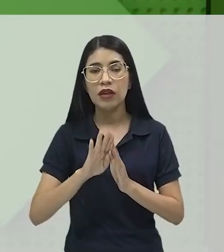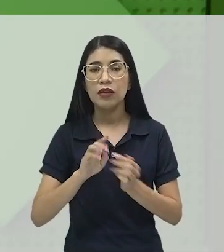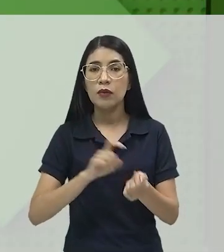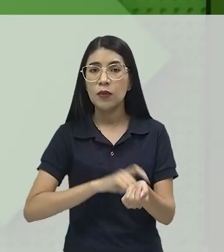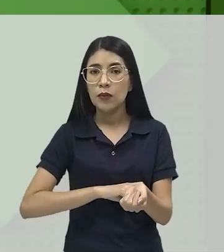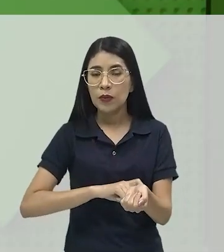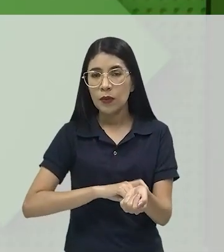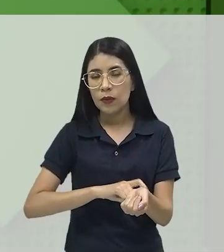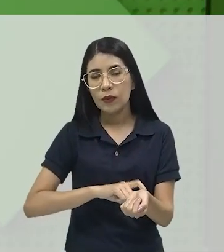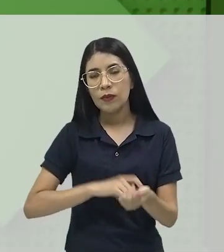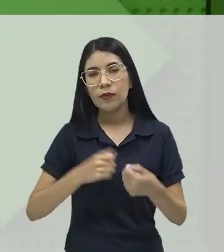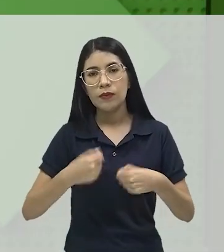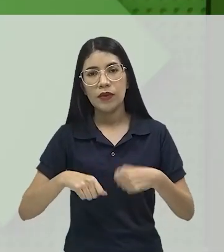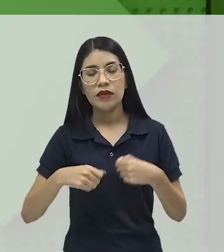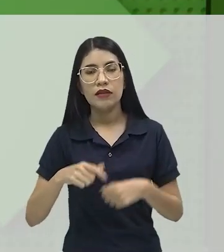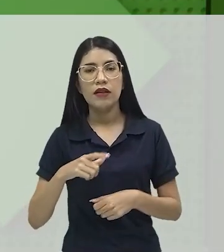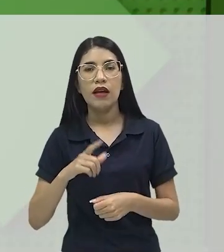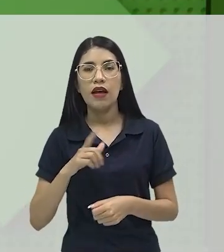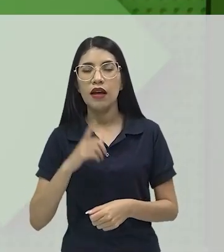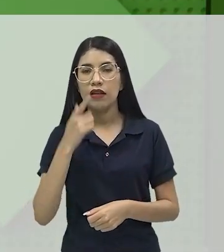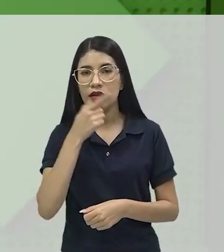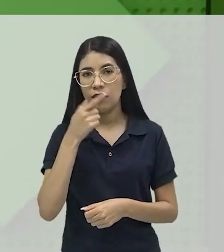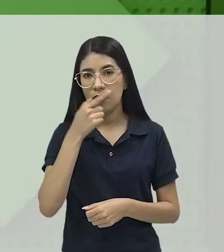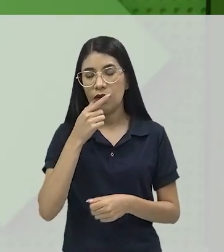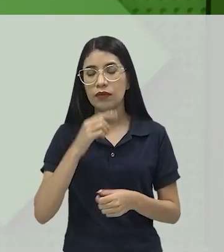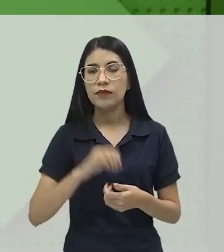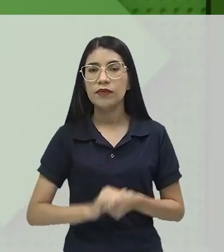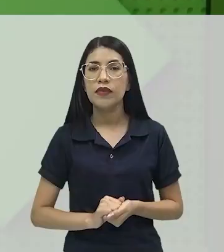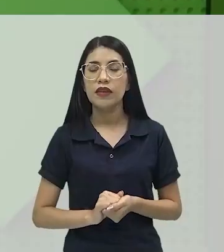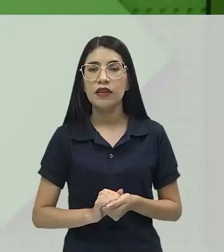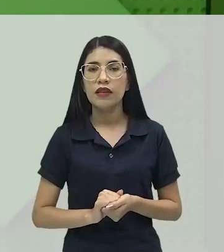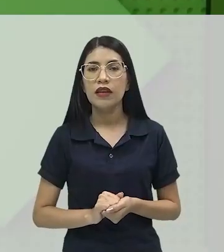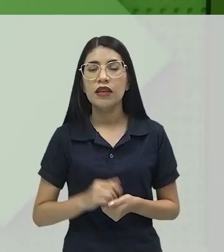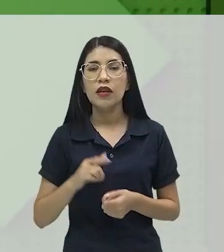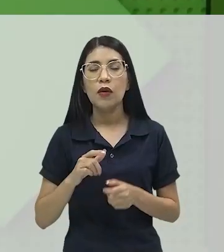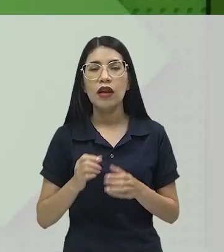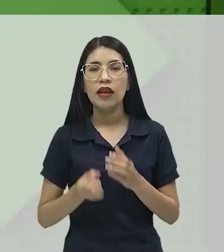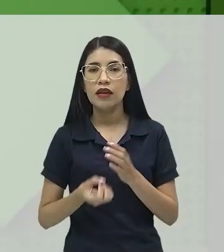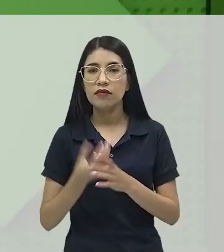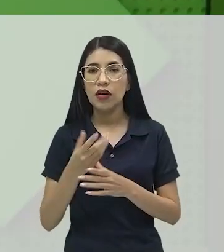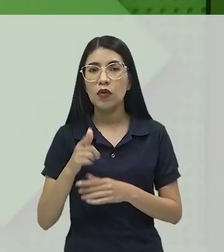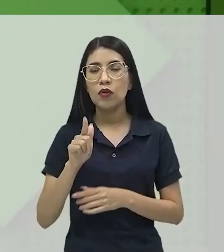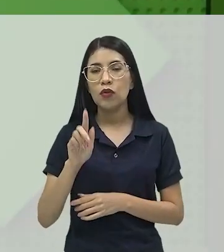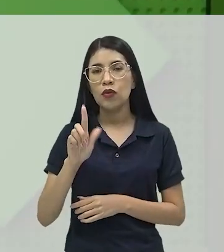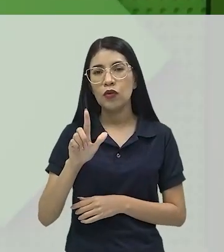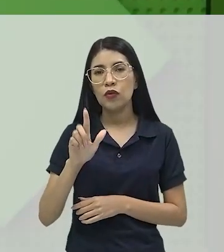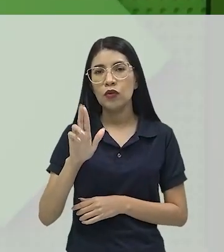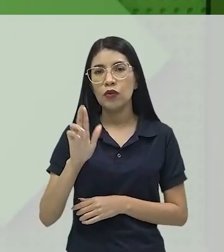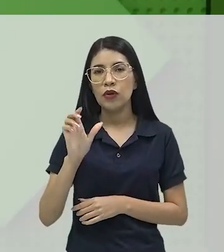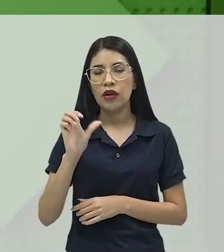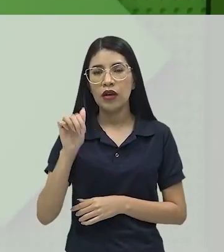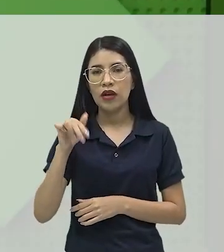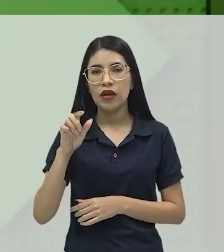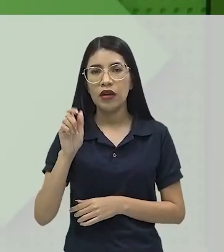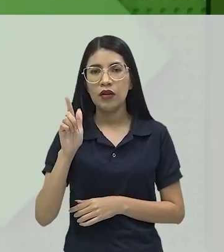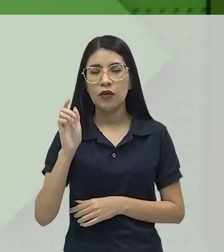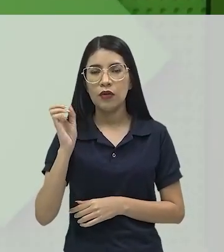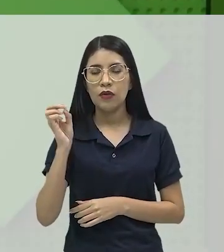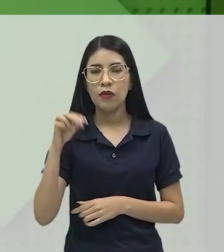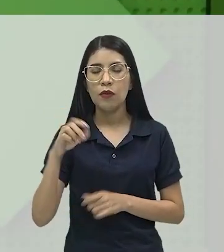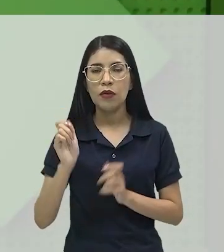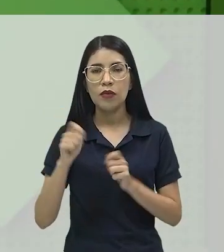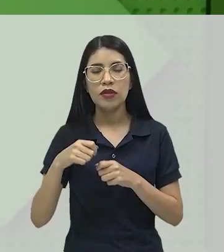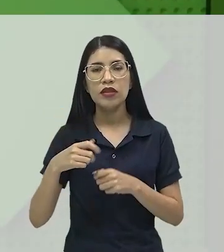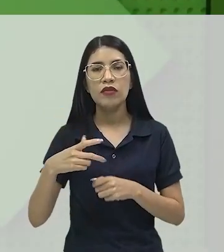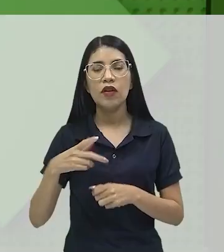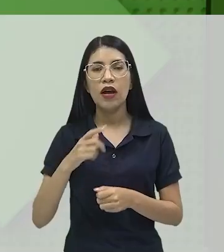o sangue precisa ter essa glicose, é lançado o glucagon para que a gente consiga